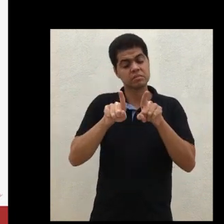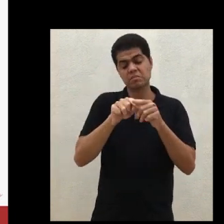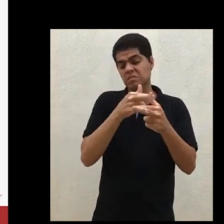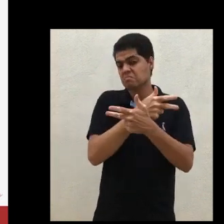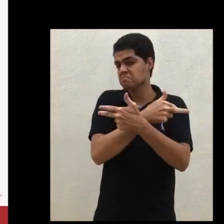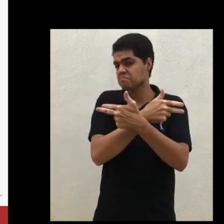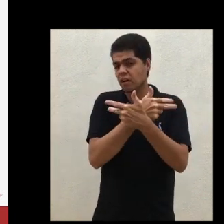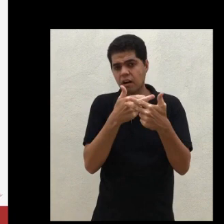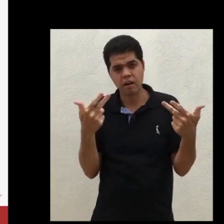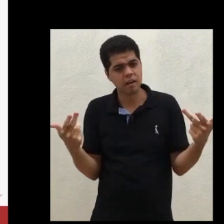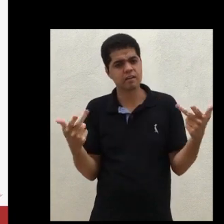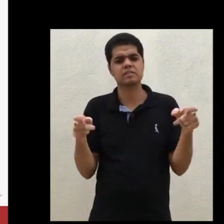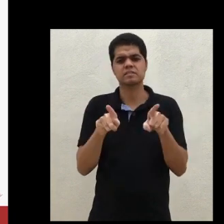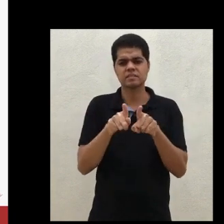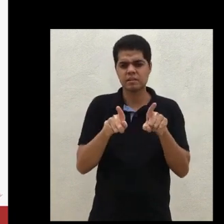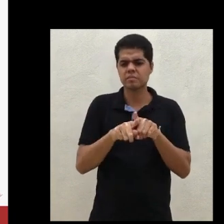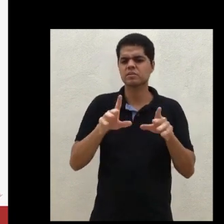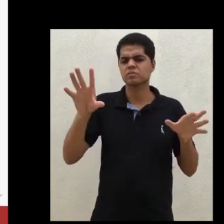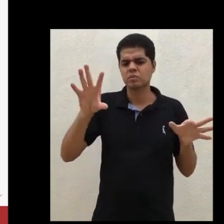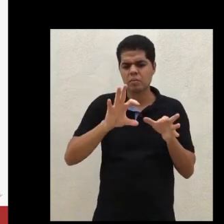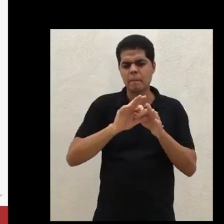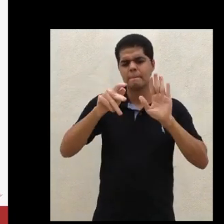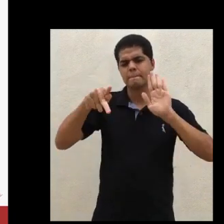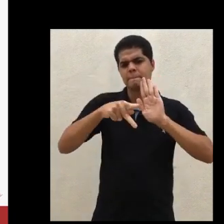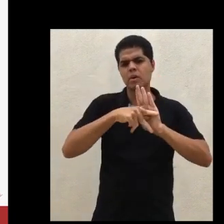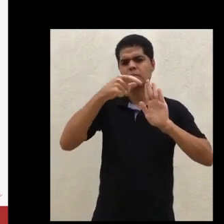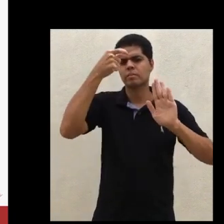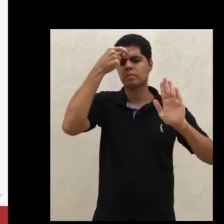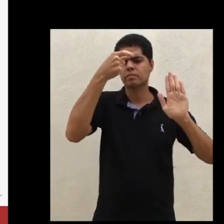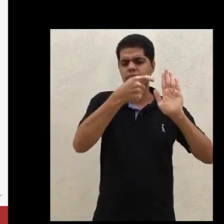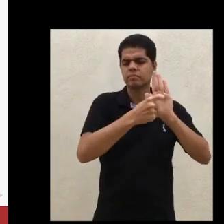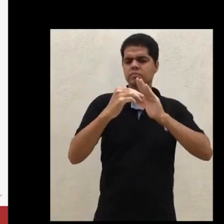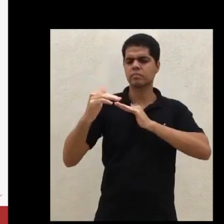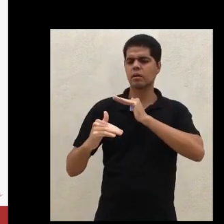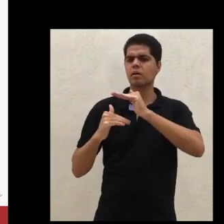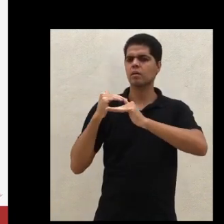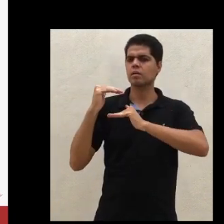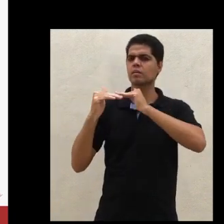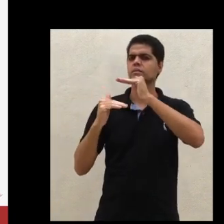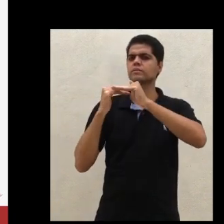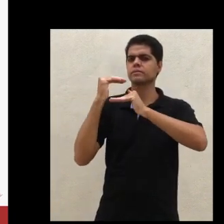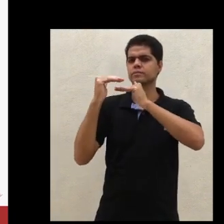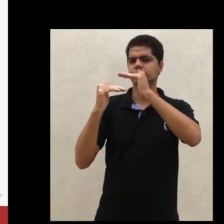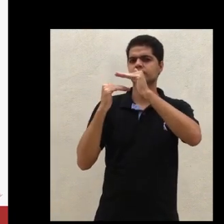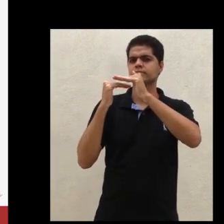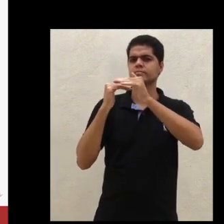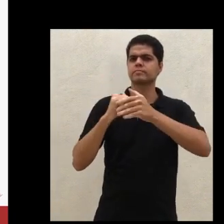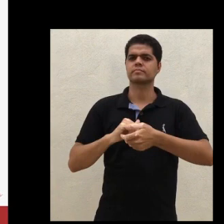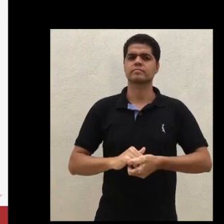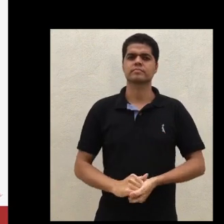heurísticas evolutivas aqui. E tem outras ferramentas da inteligência artificial, isso aqui está evoluindo todos os dias, tá?